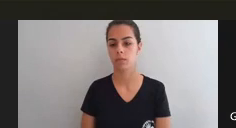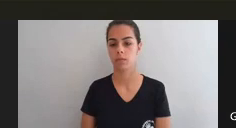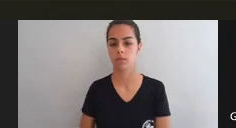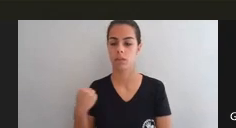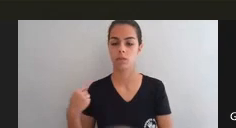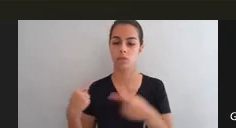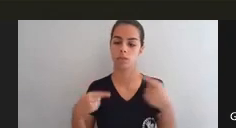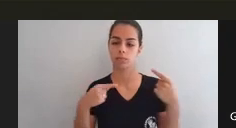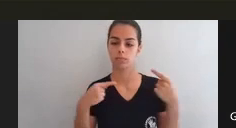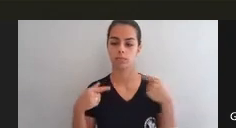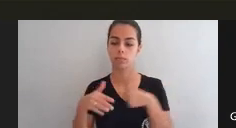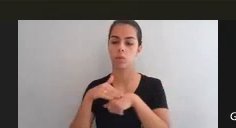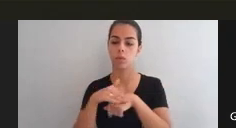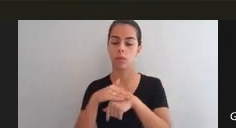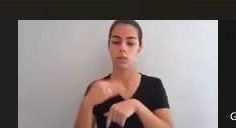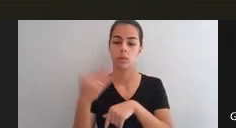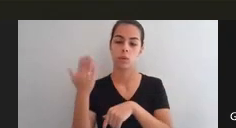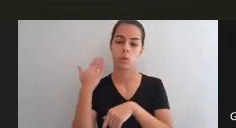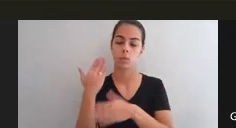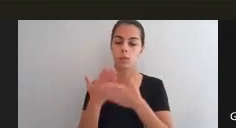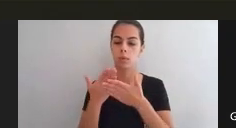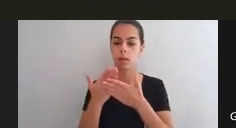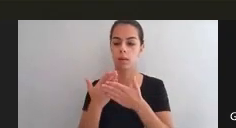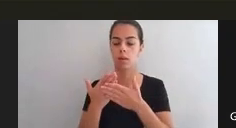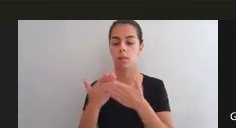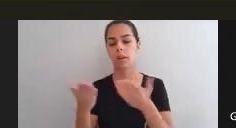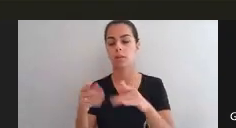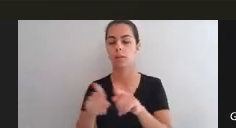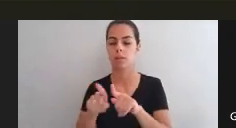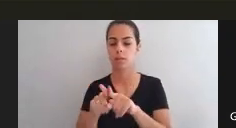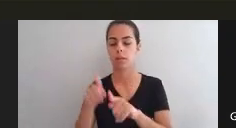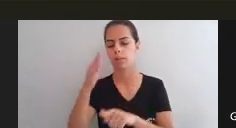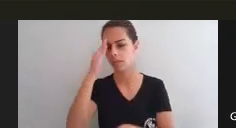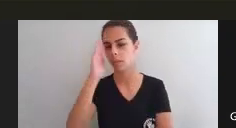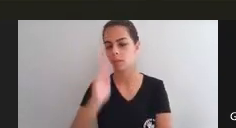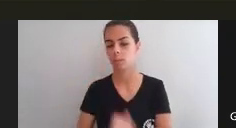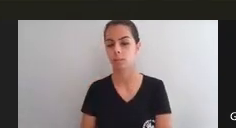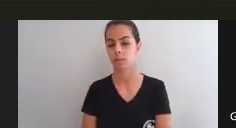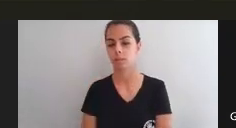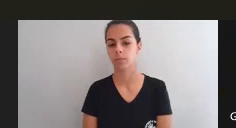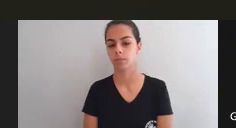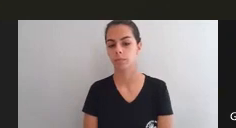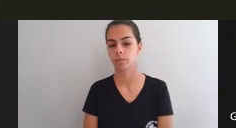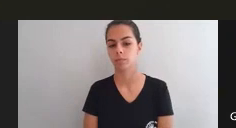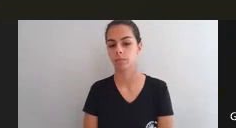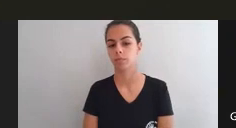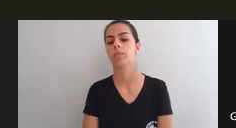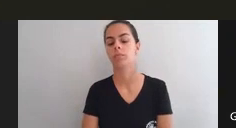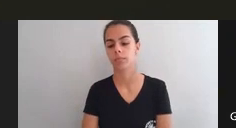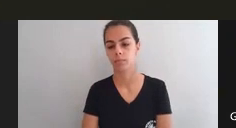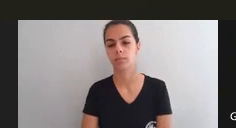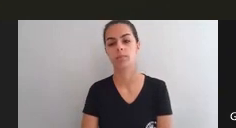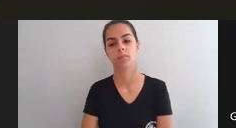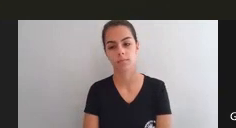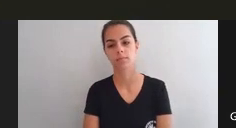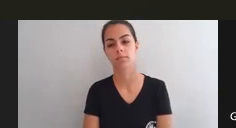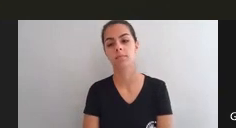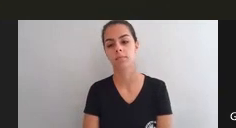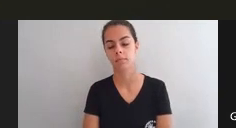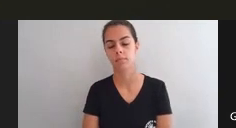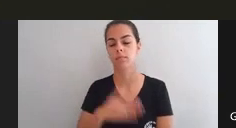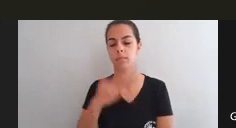discutido na última aula e nessa aula também. Deu para entender? Ah, sim, talvez seja isso também,